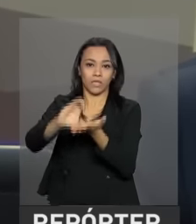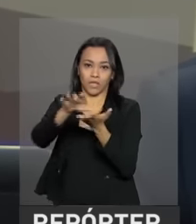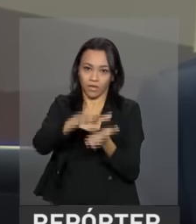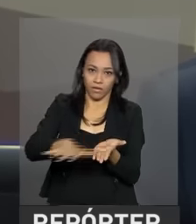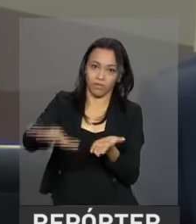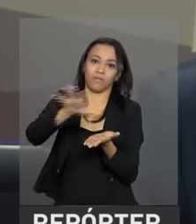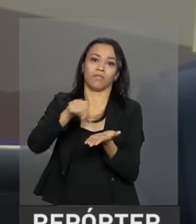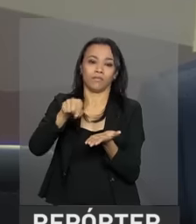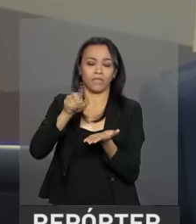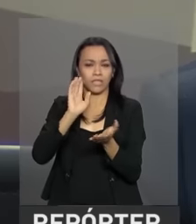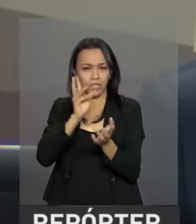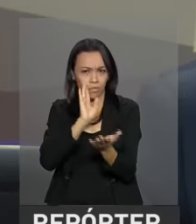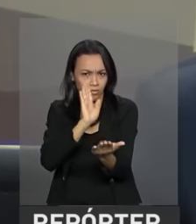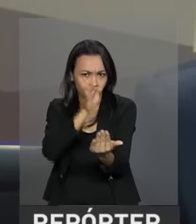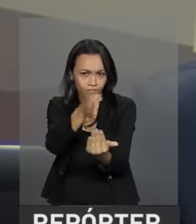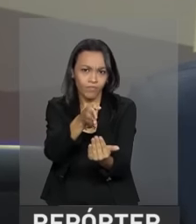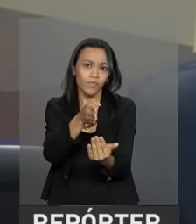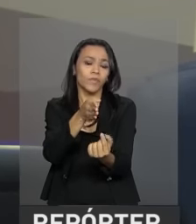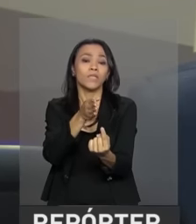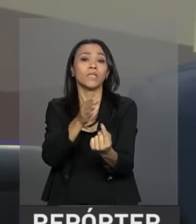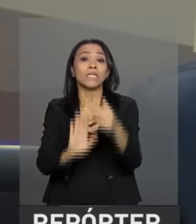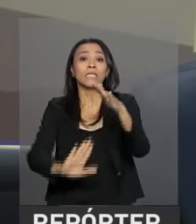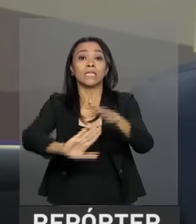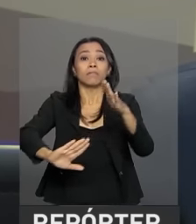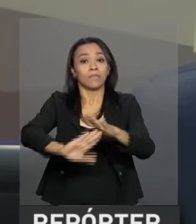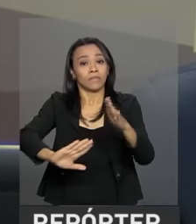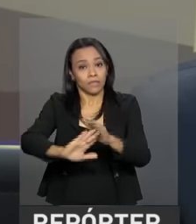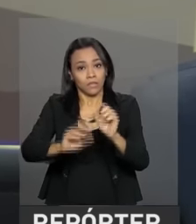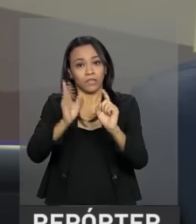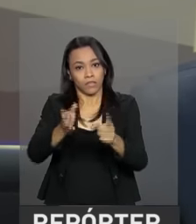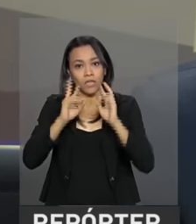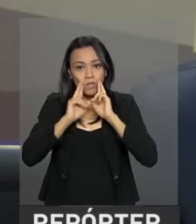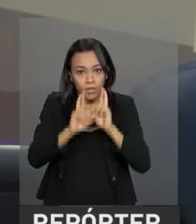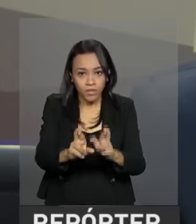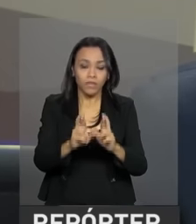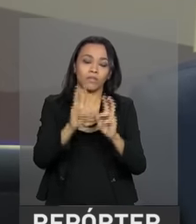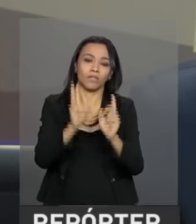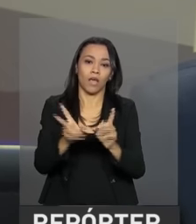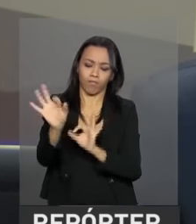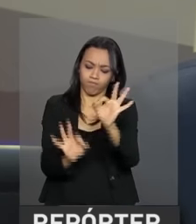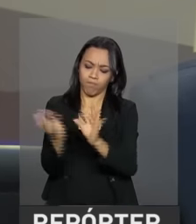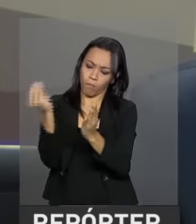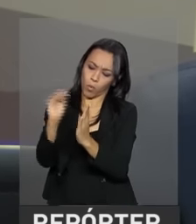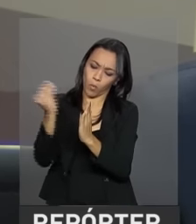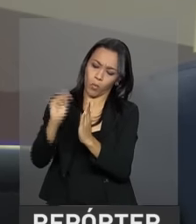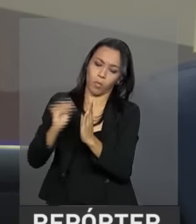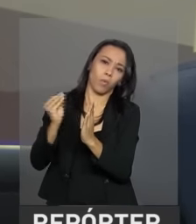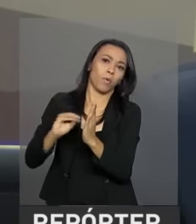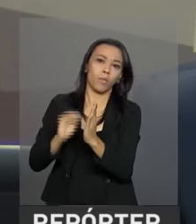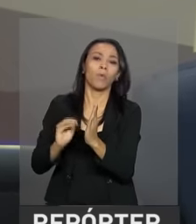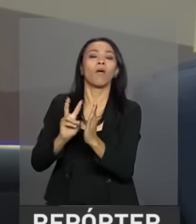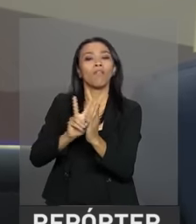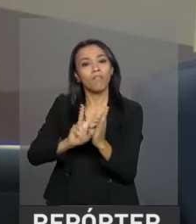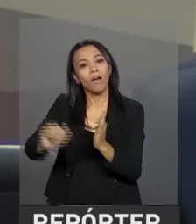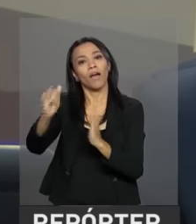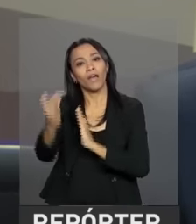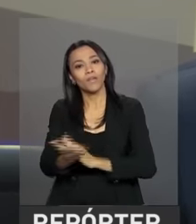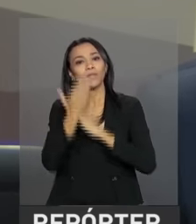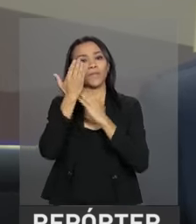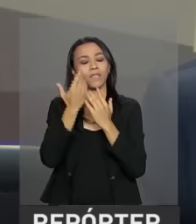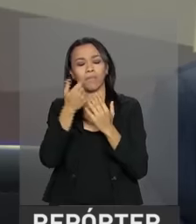seu ponto central. Os limites de tolerância estabelecidos servem para acomodar